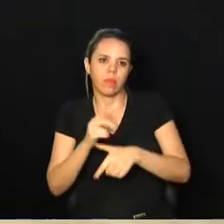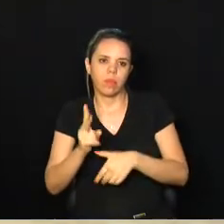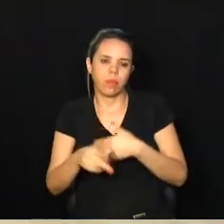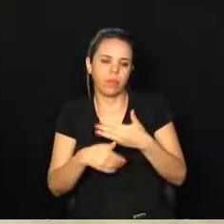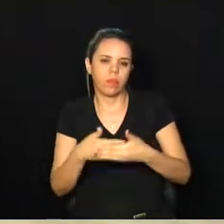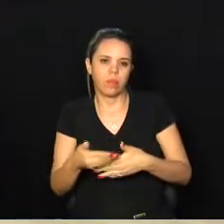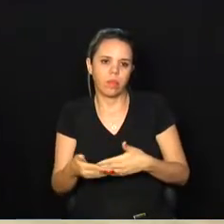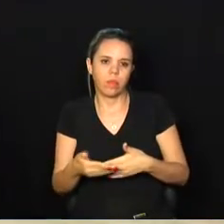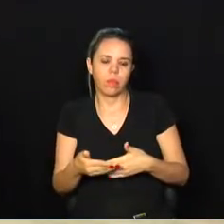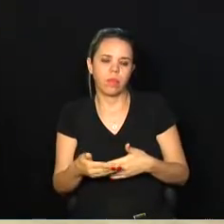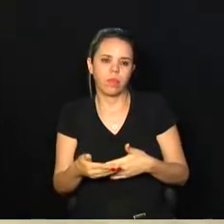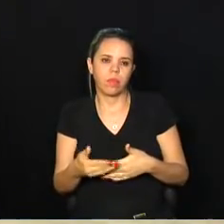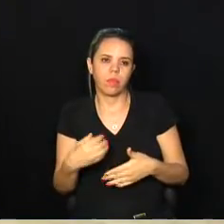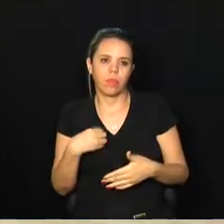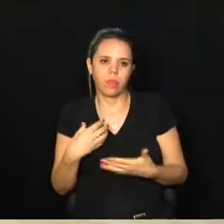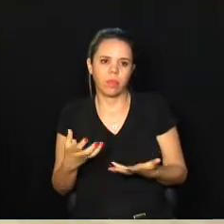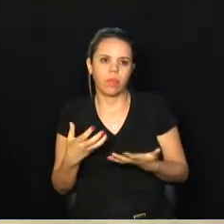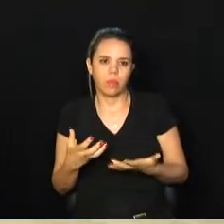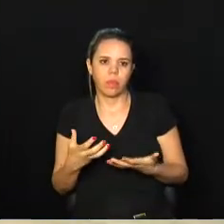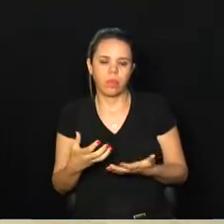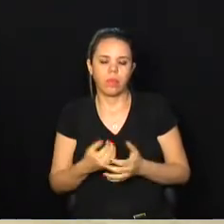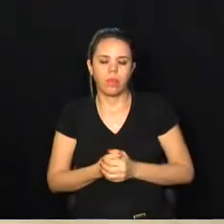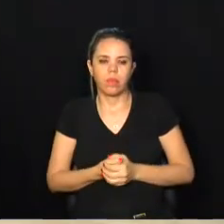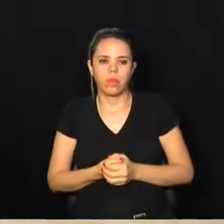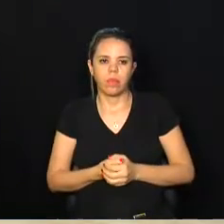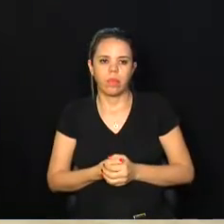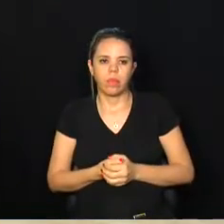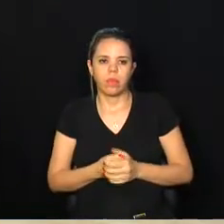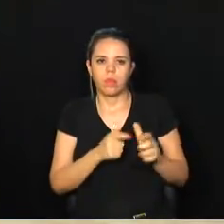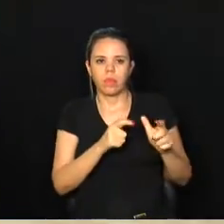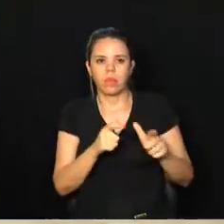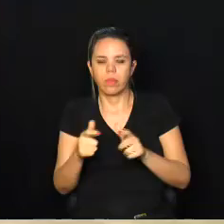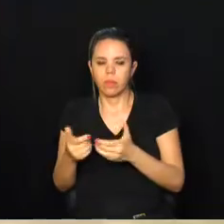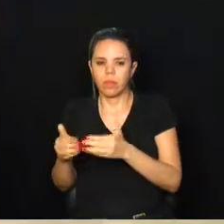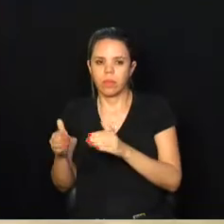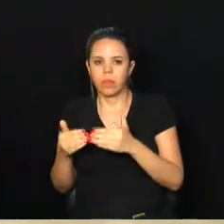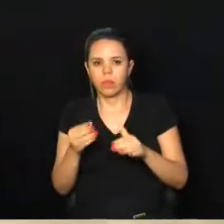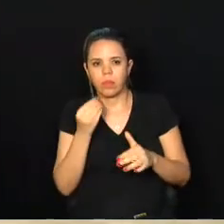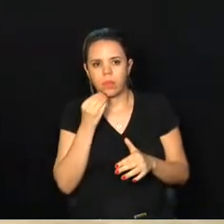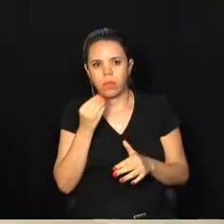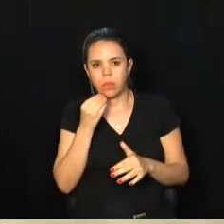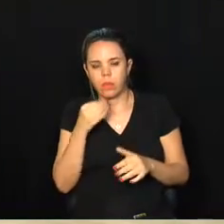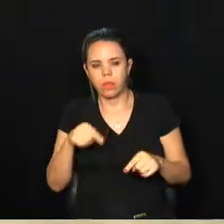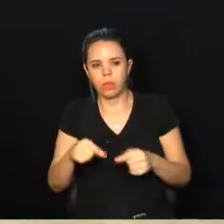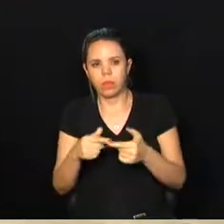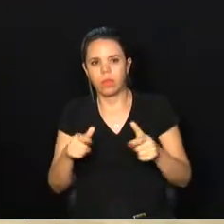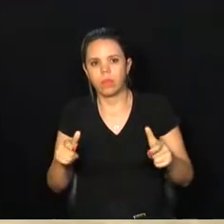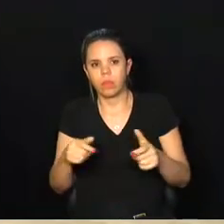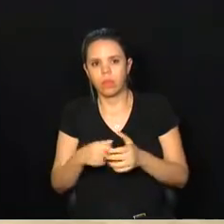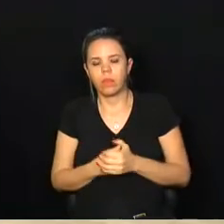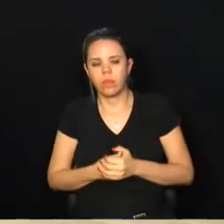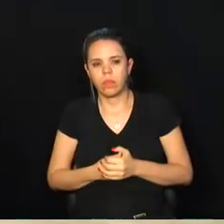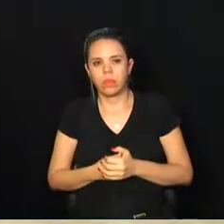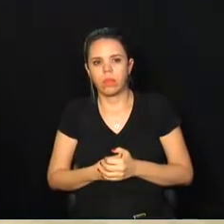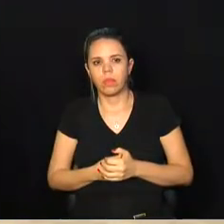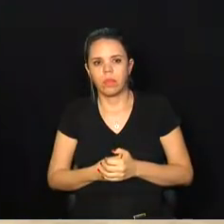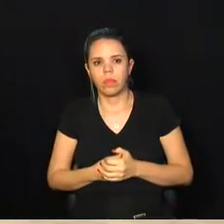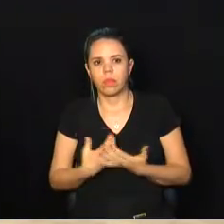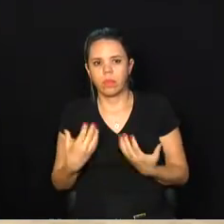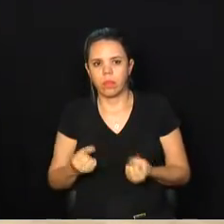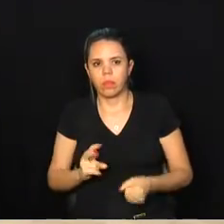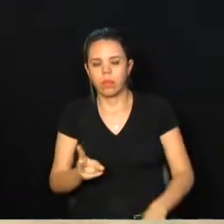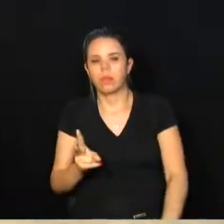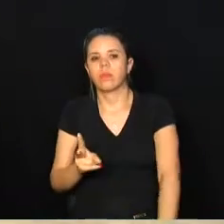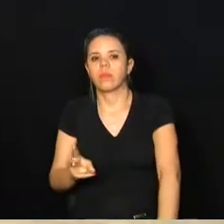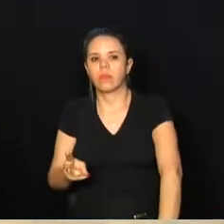andando bem do jeito que a gente quer, os espaços estão se abrindo, os desafios são grandes e vamos lá,